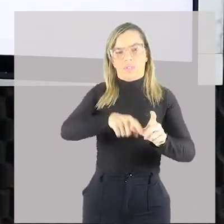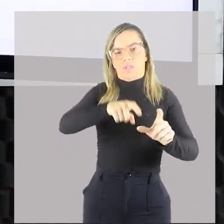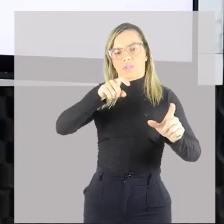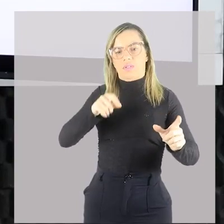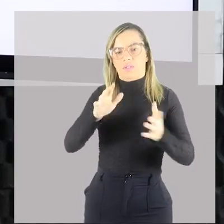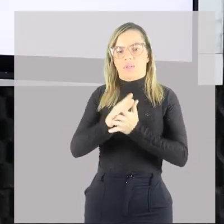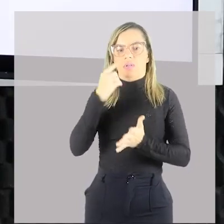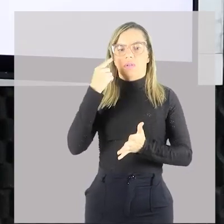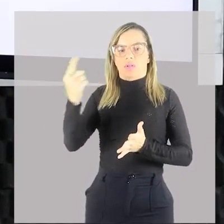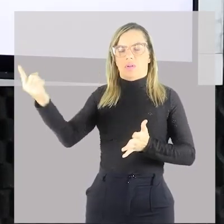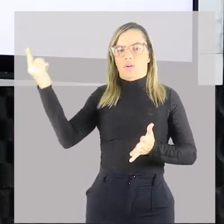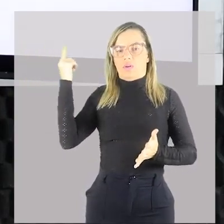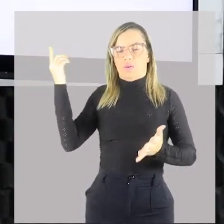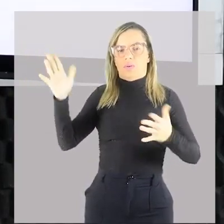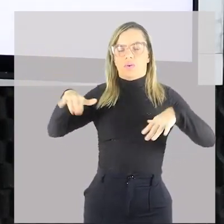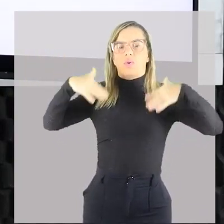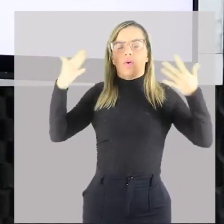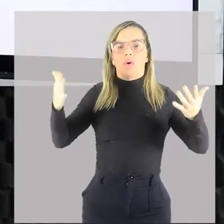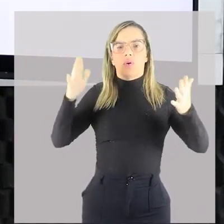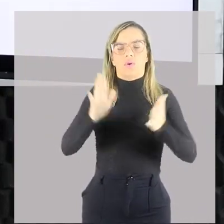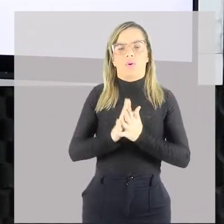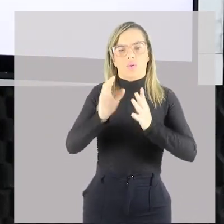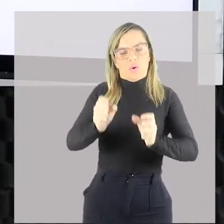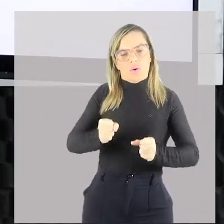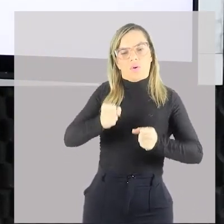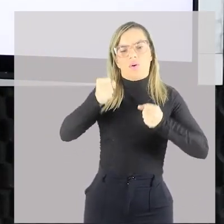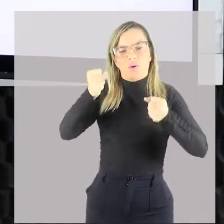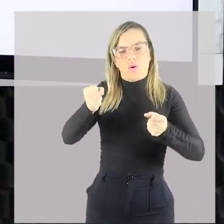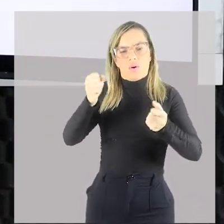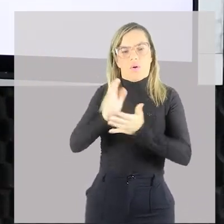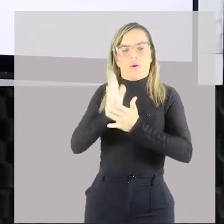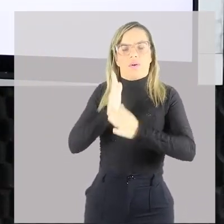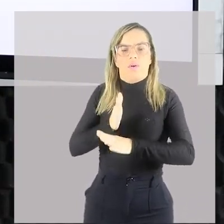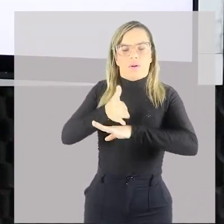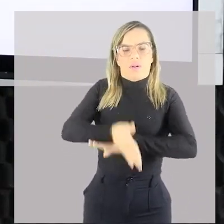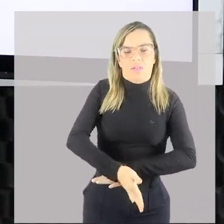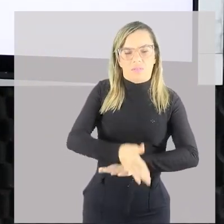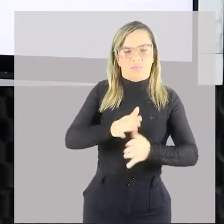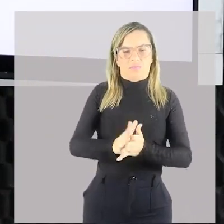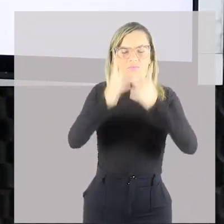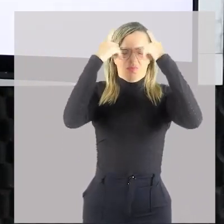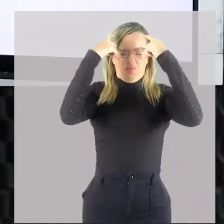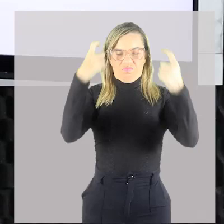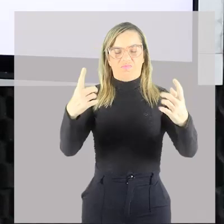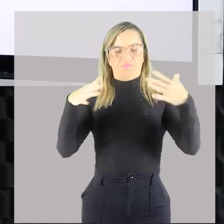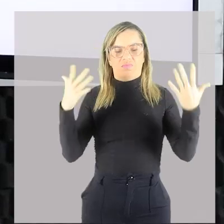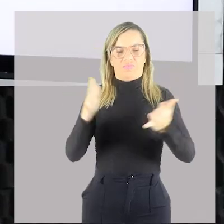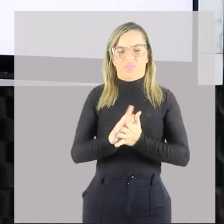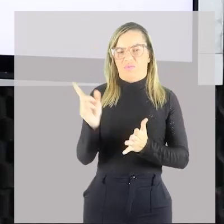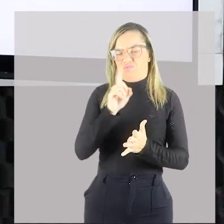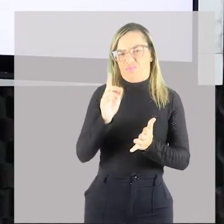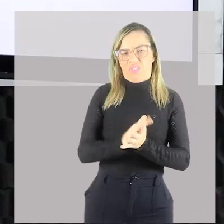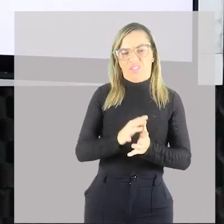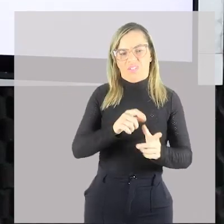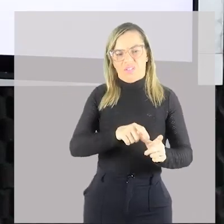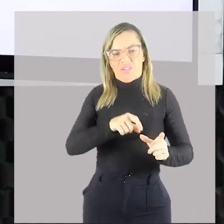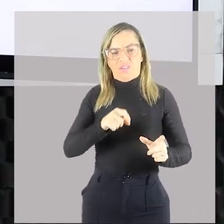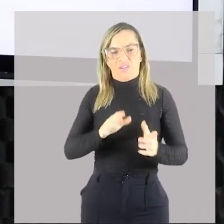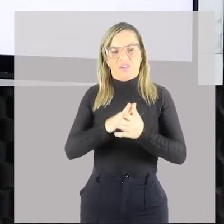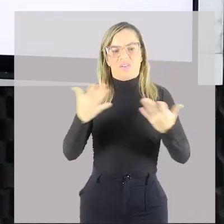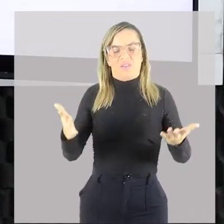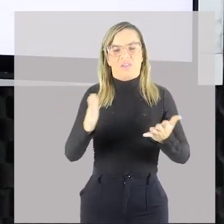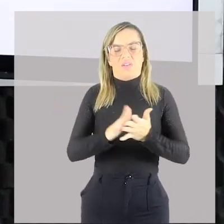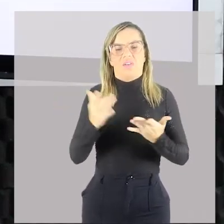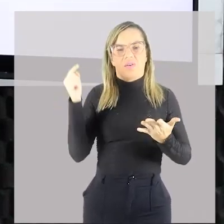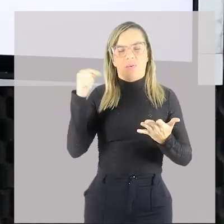está dizendo muito claro, né? O poder de um invadir, isso aí é uma atividade violenta, não tem nada a ver com emancipação. Emancipação